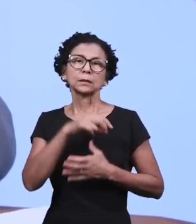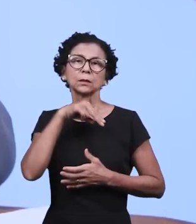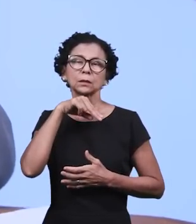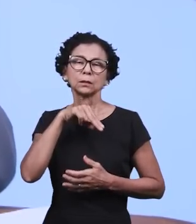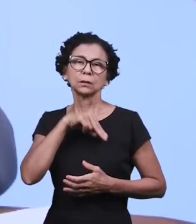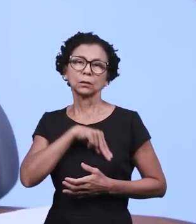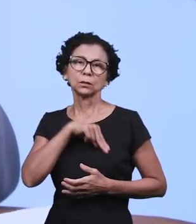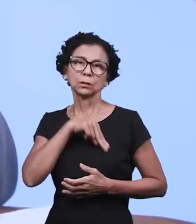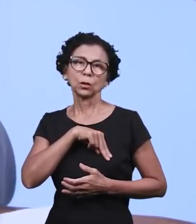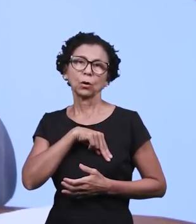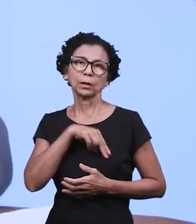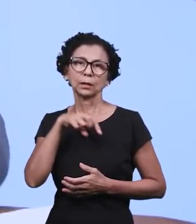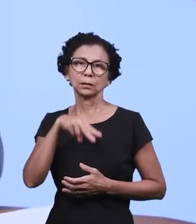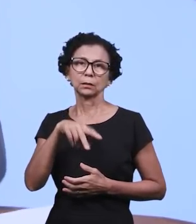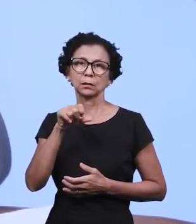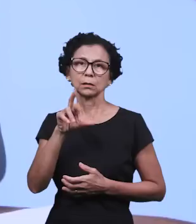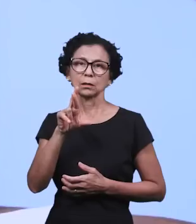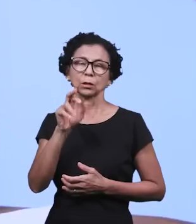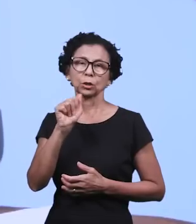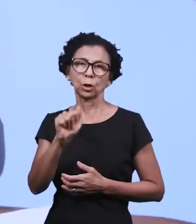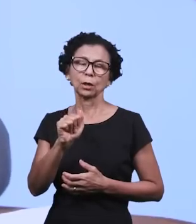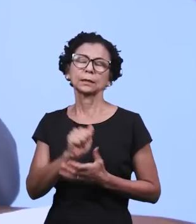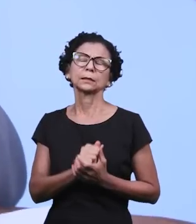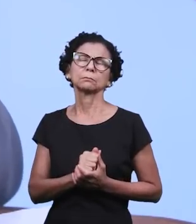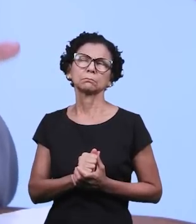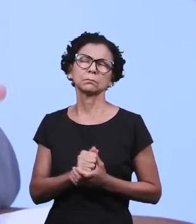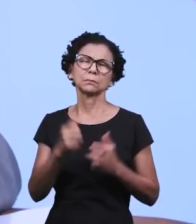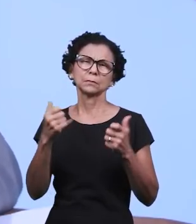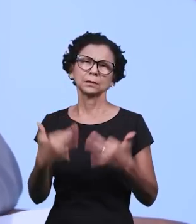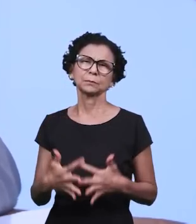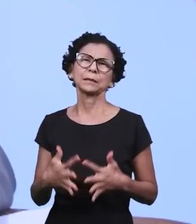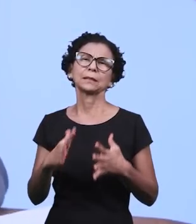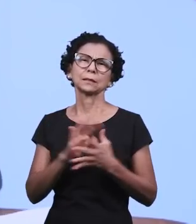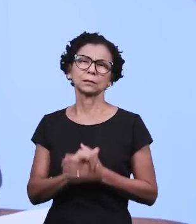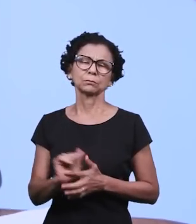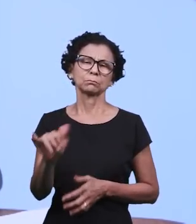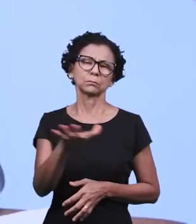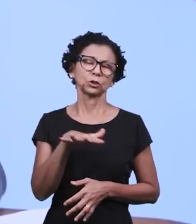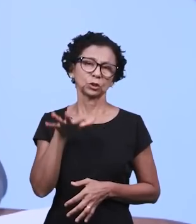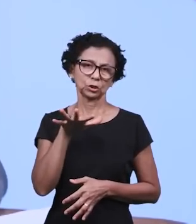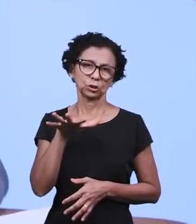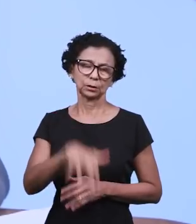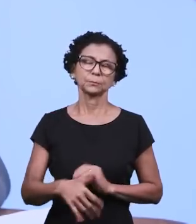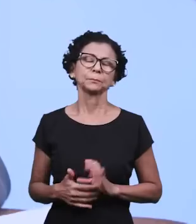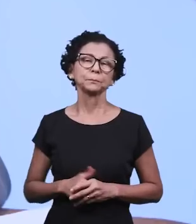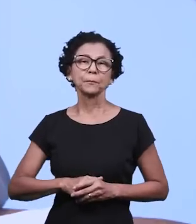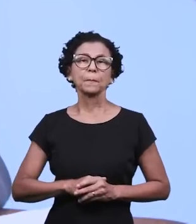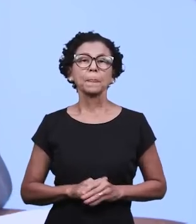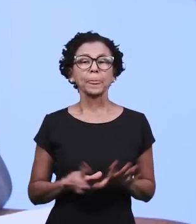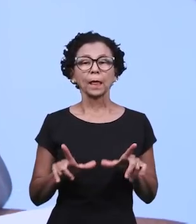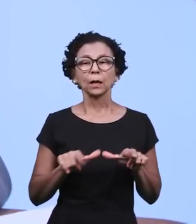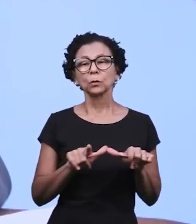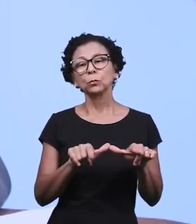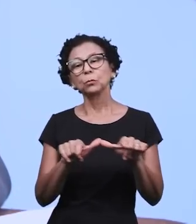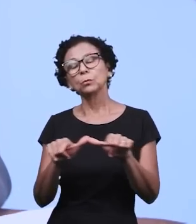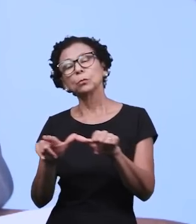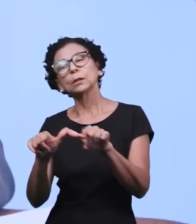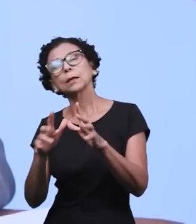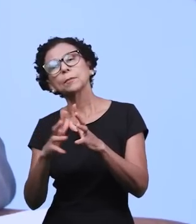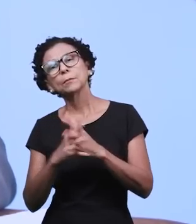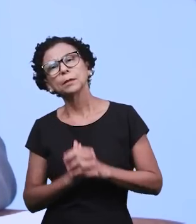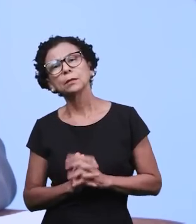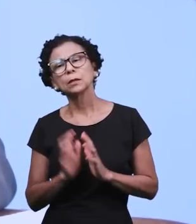dos Caldeus era uma cidade também muito importante. Essa família era uma família que tinha bens. E, pastor